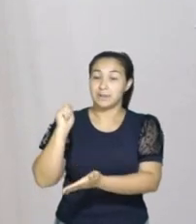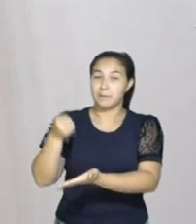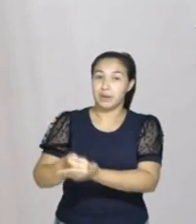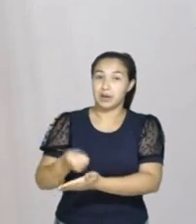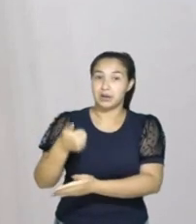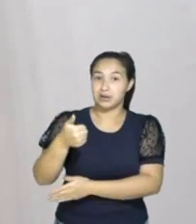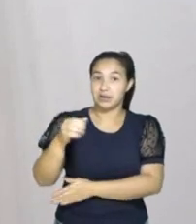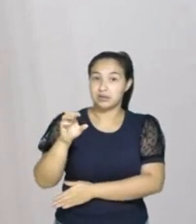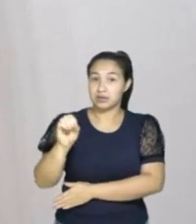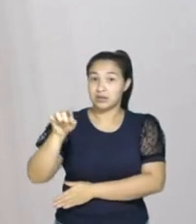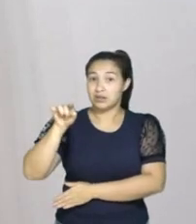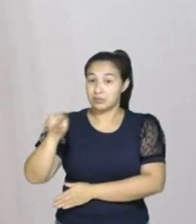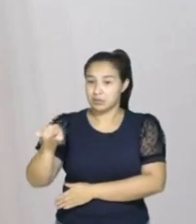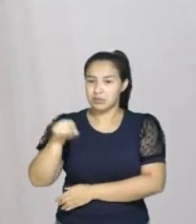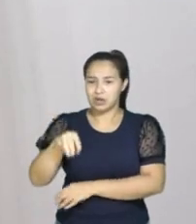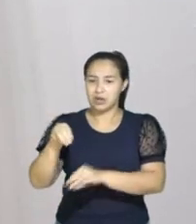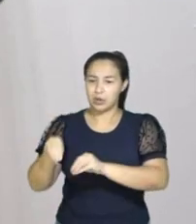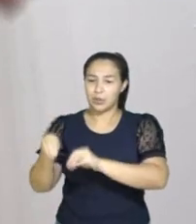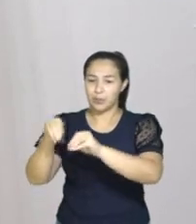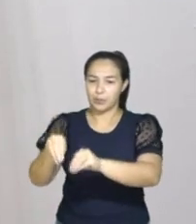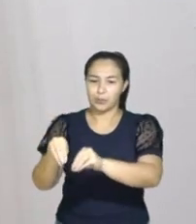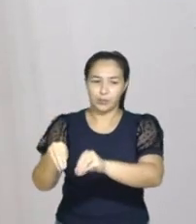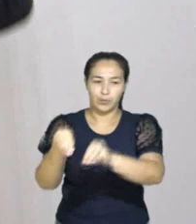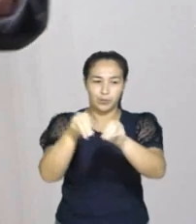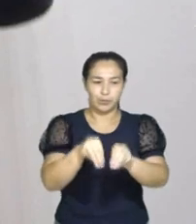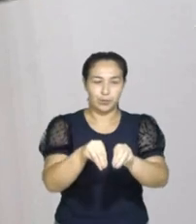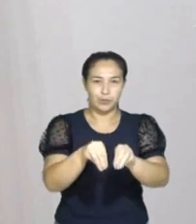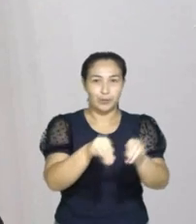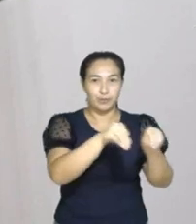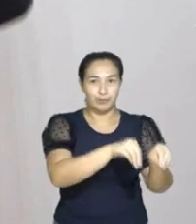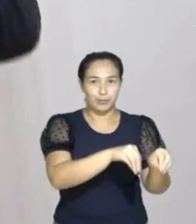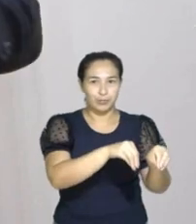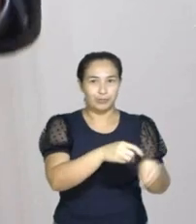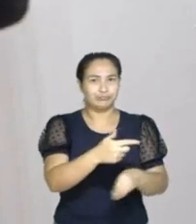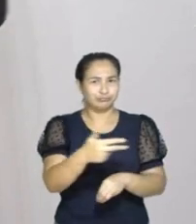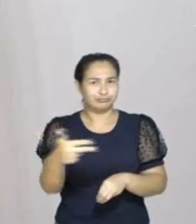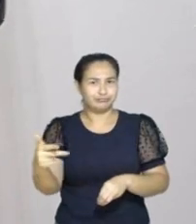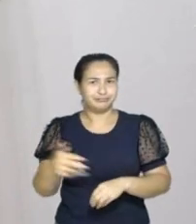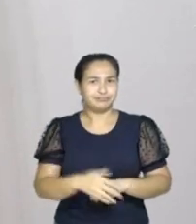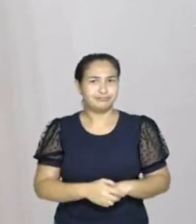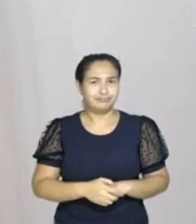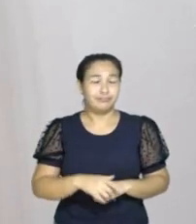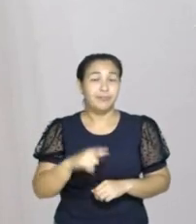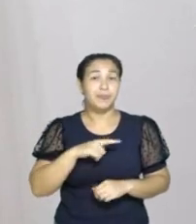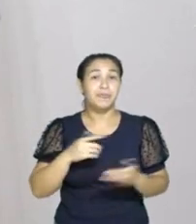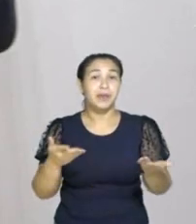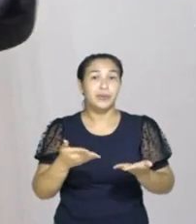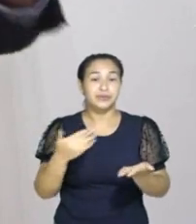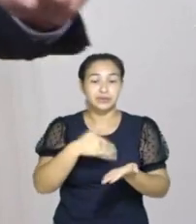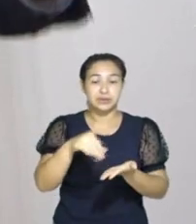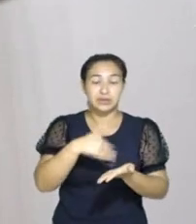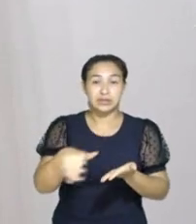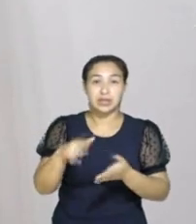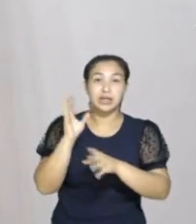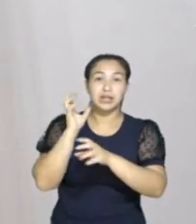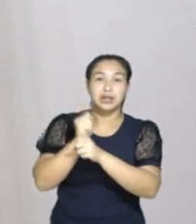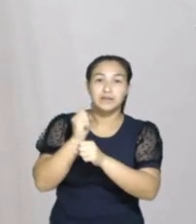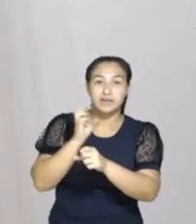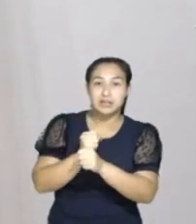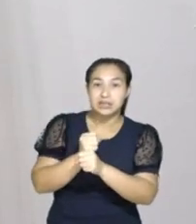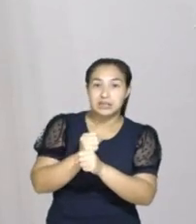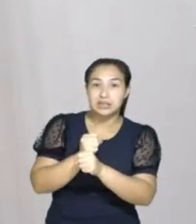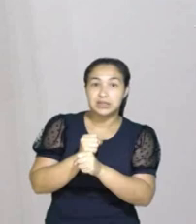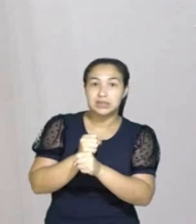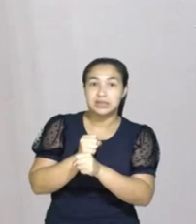Padre Pedro esses deslocamentos então o que que a gente tem hoje hoje a gente tem a secretaria da fazenda a secretaria de